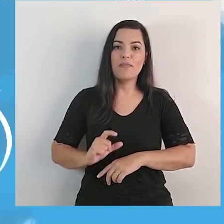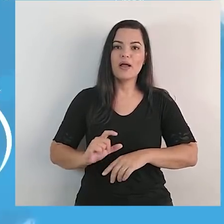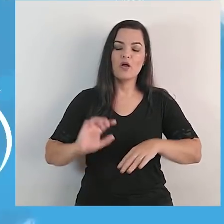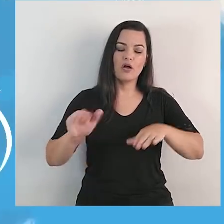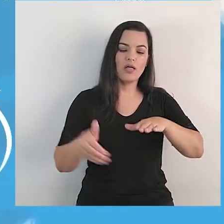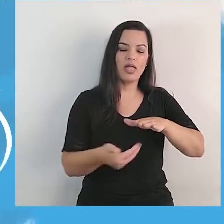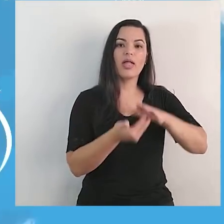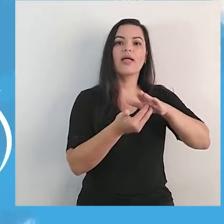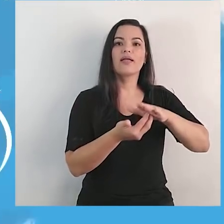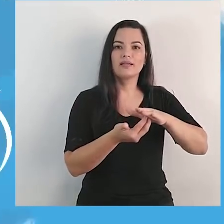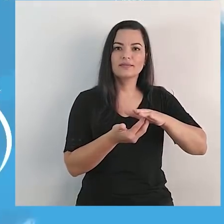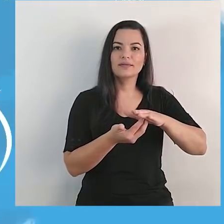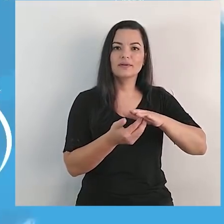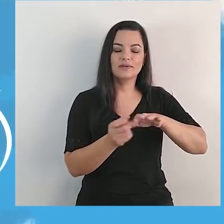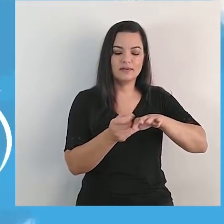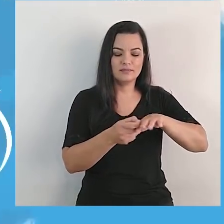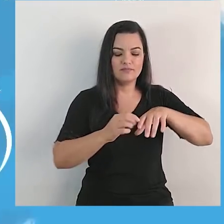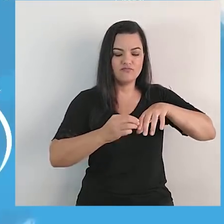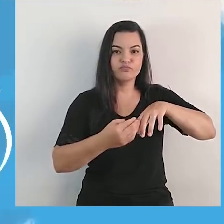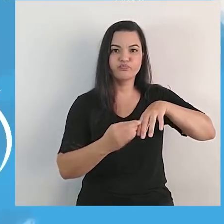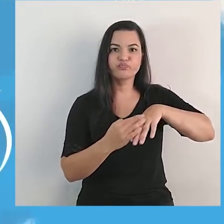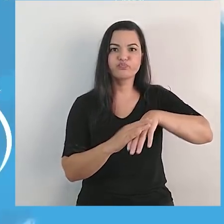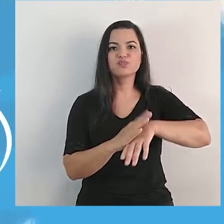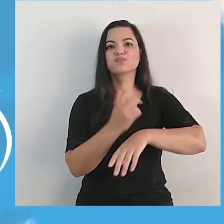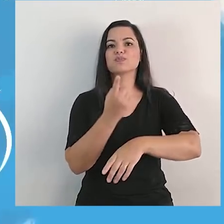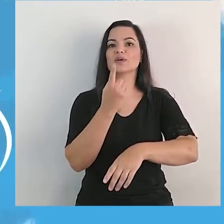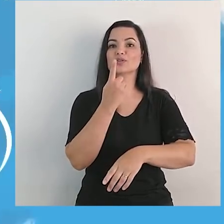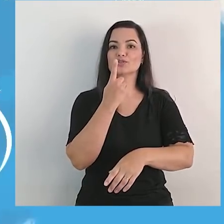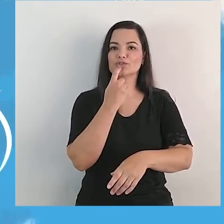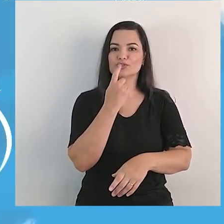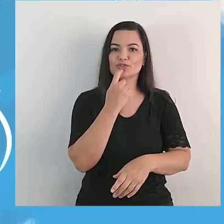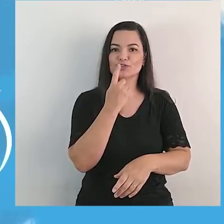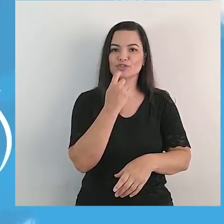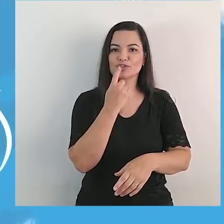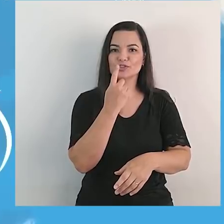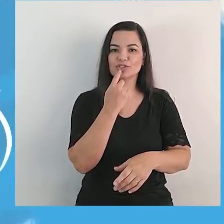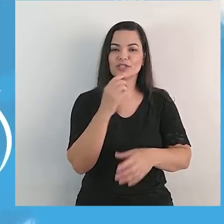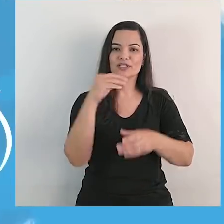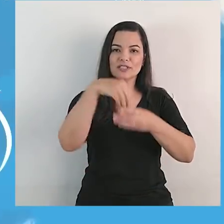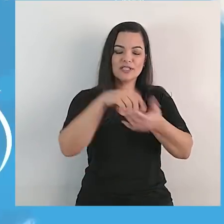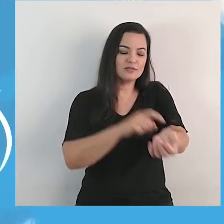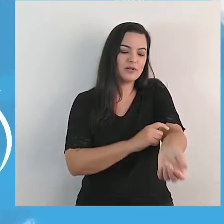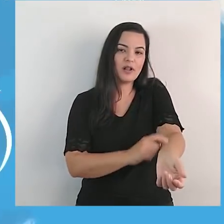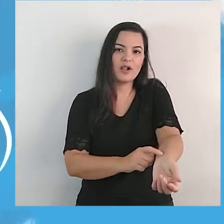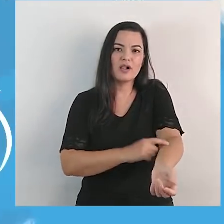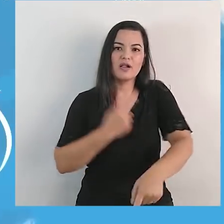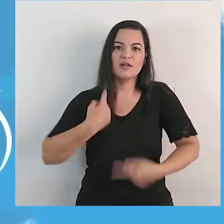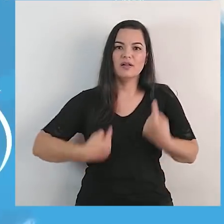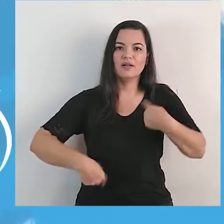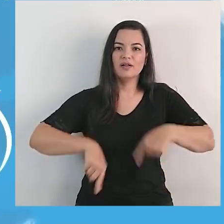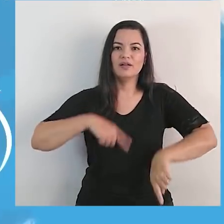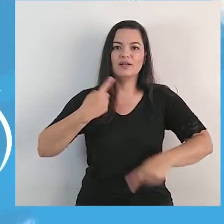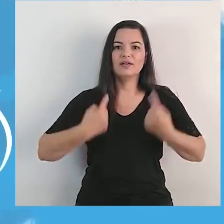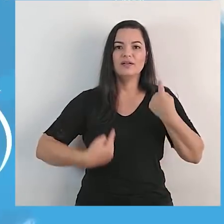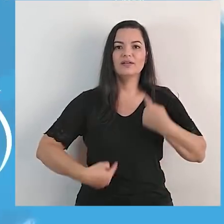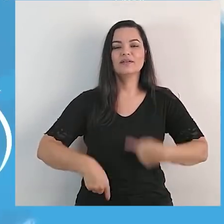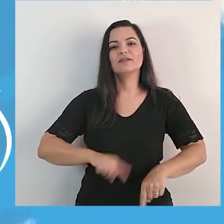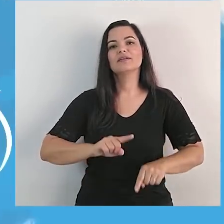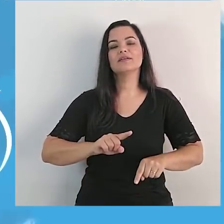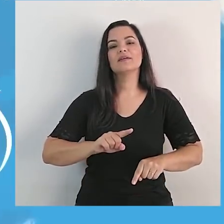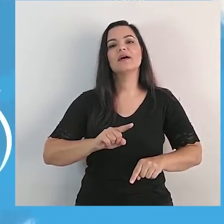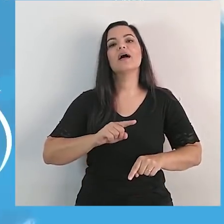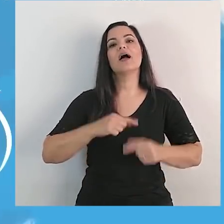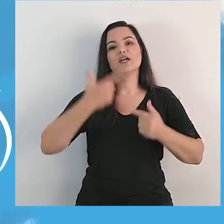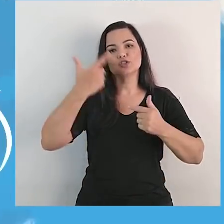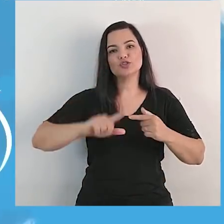pessoa, caem na corrente sanguínea e todo o ciclo da doença, ele continua a